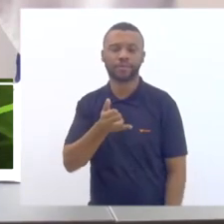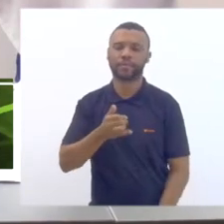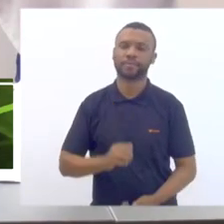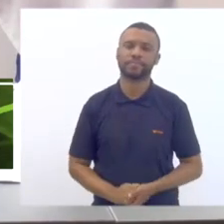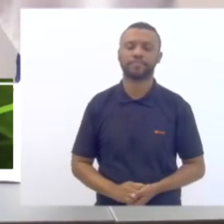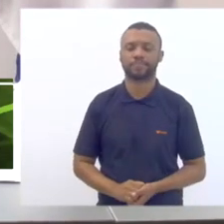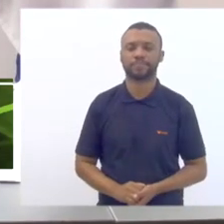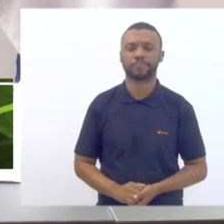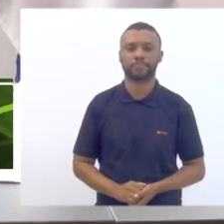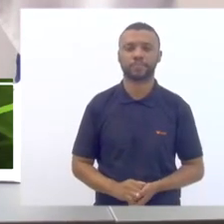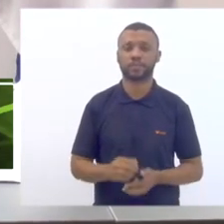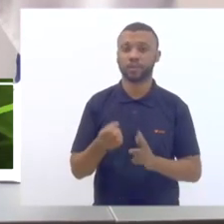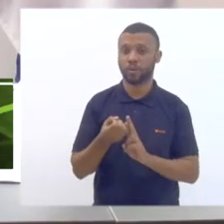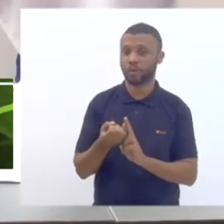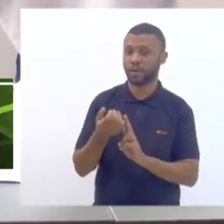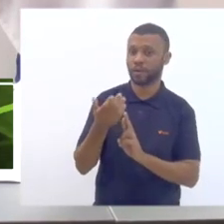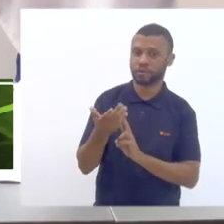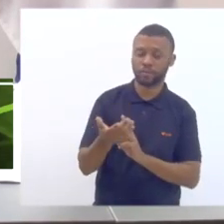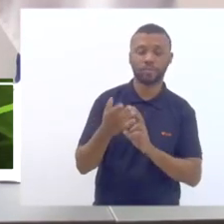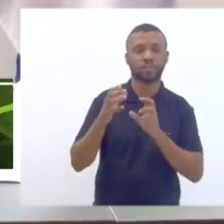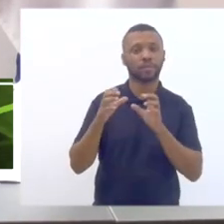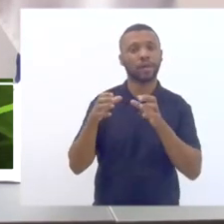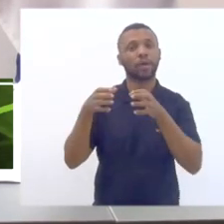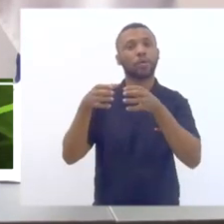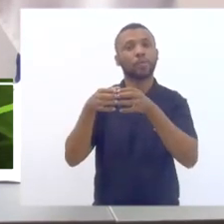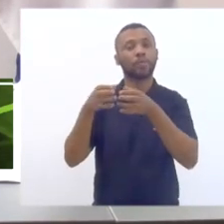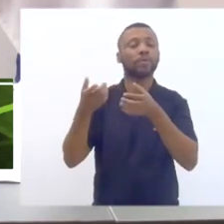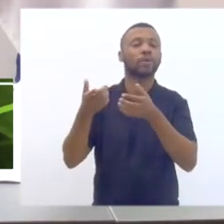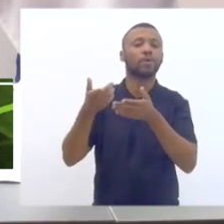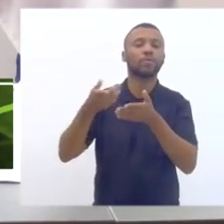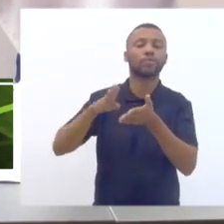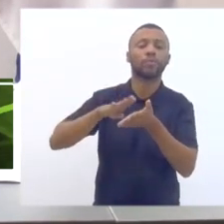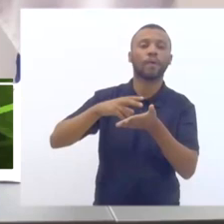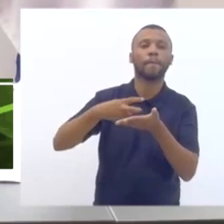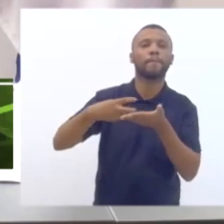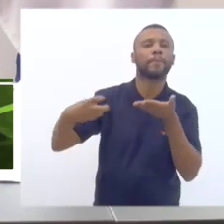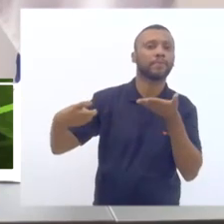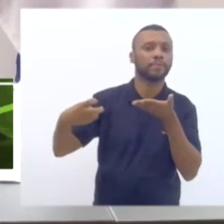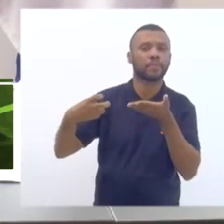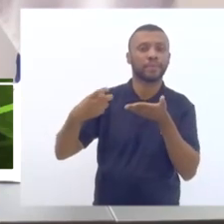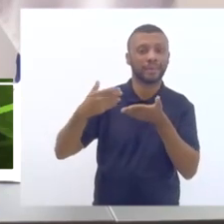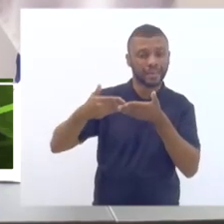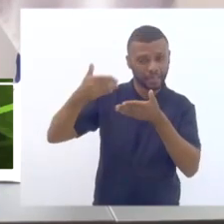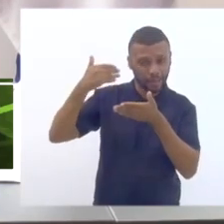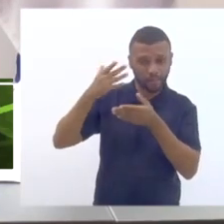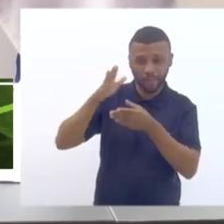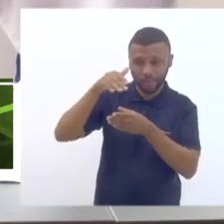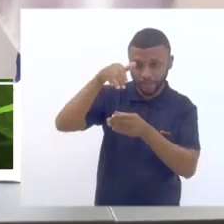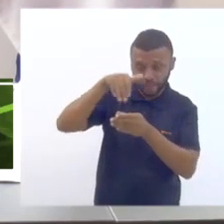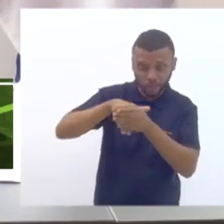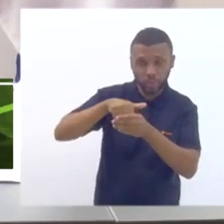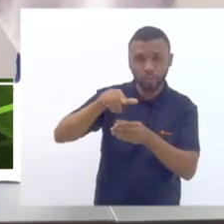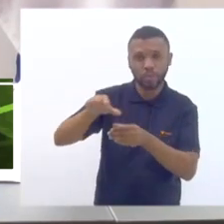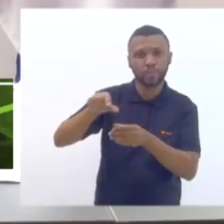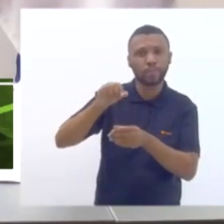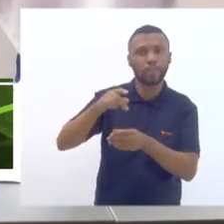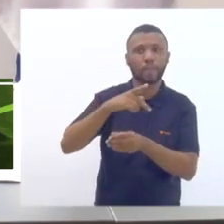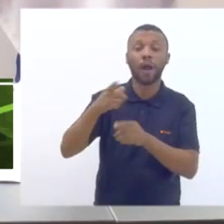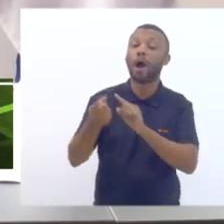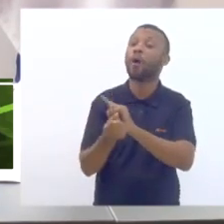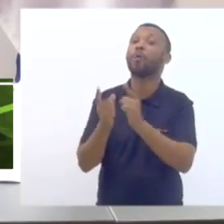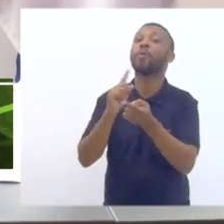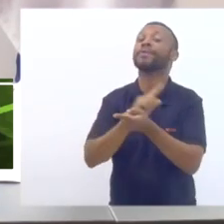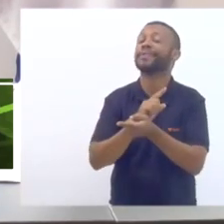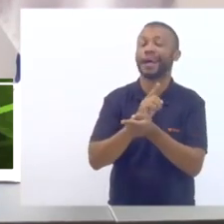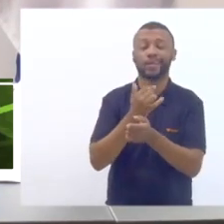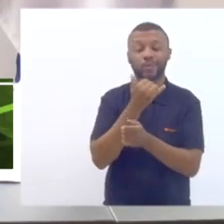Votou o relator da comissão do impeachment e votou no seu presidente da época. Não, o contrário. É o contrário.